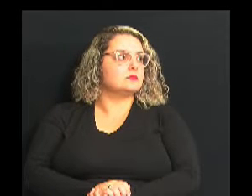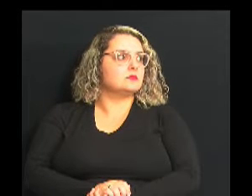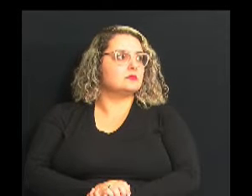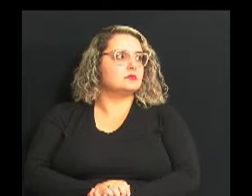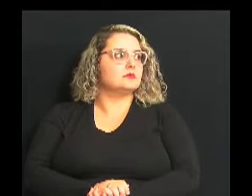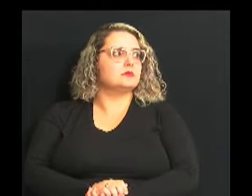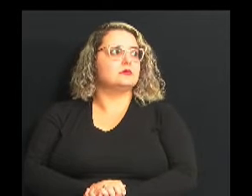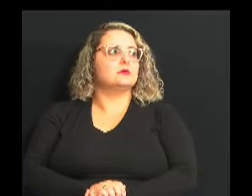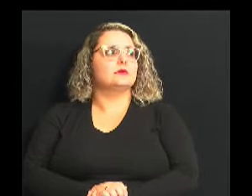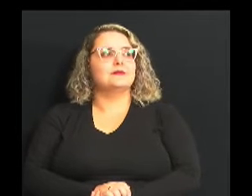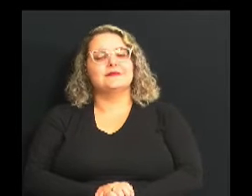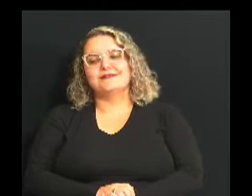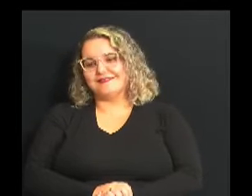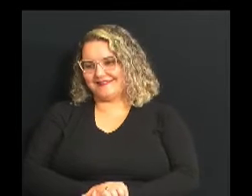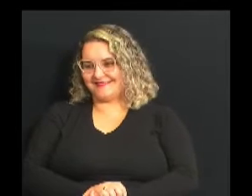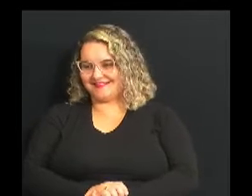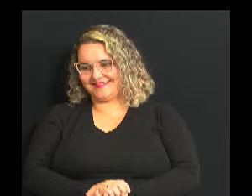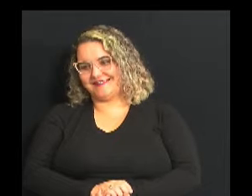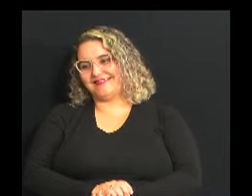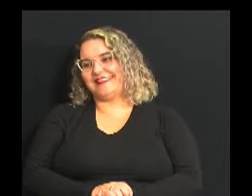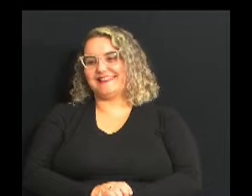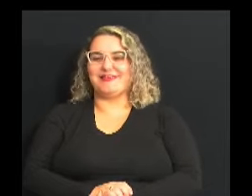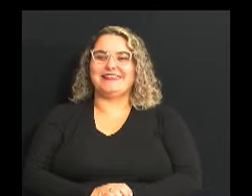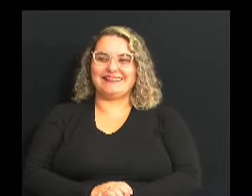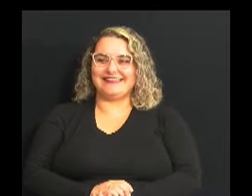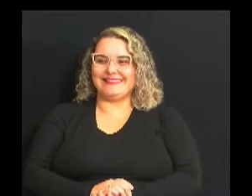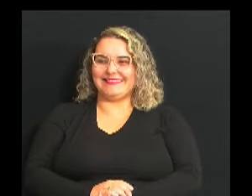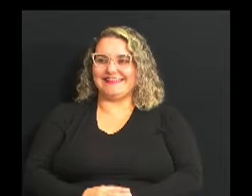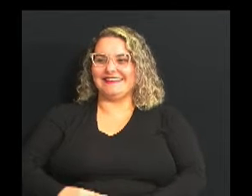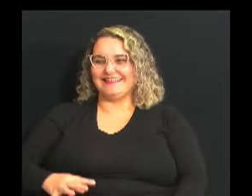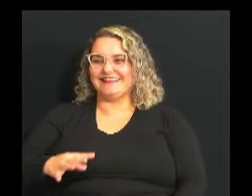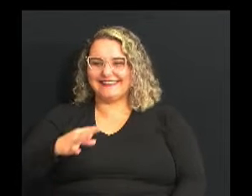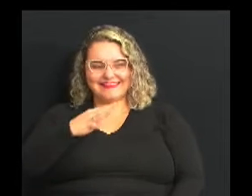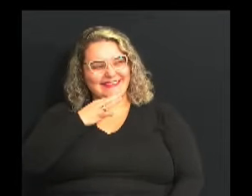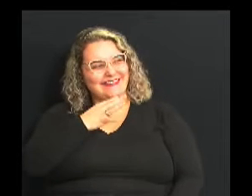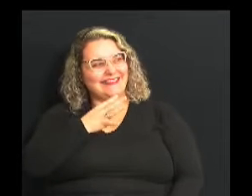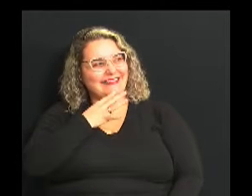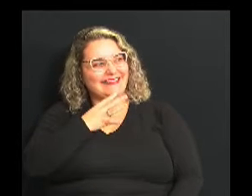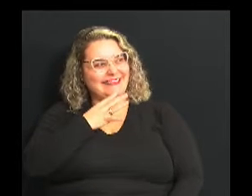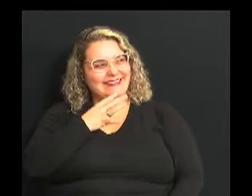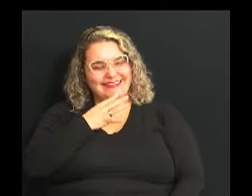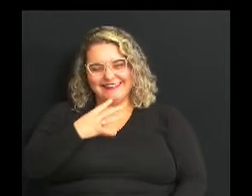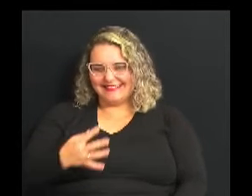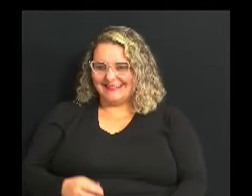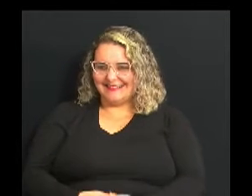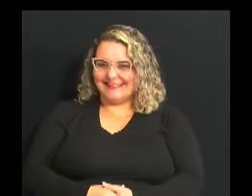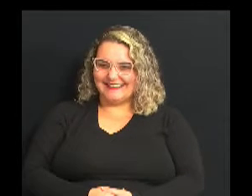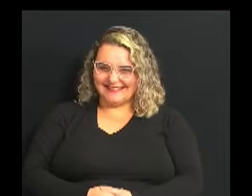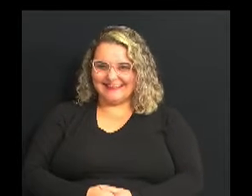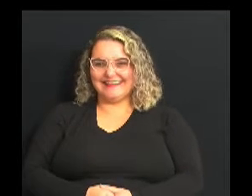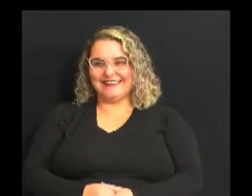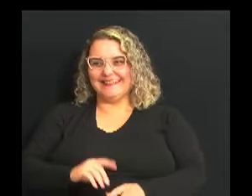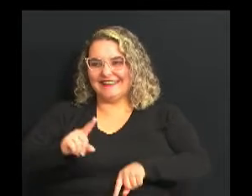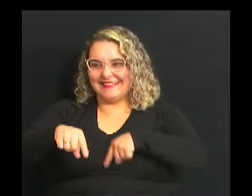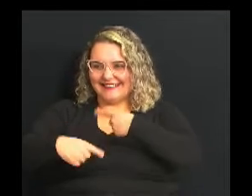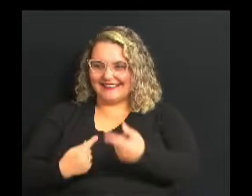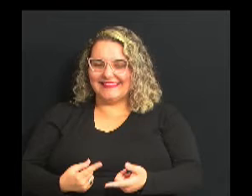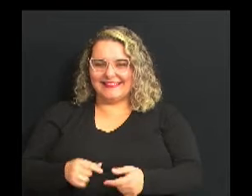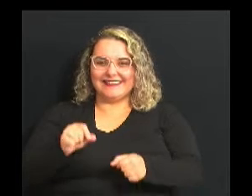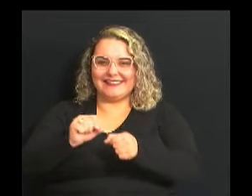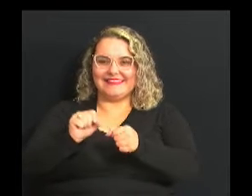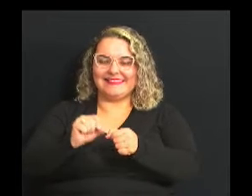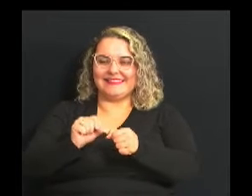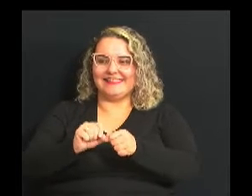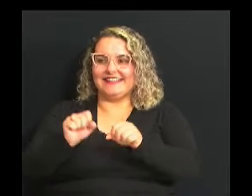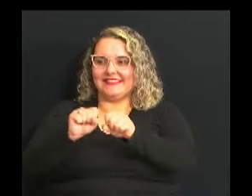uma Câmara bem vanguardista nesse sentido. Desconhecemos até o momento alguma outra que tenha feito também um sistema